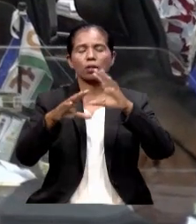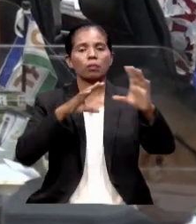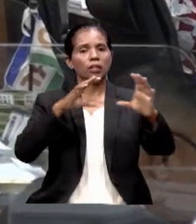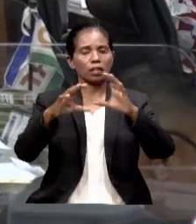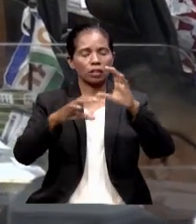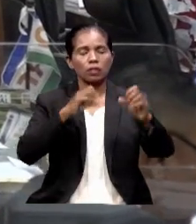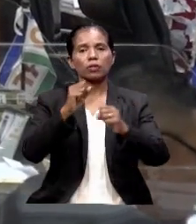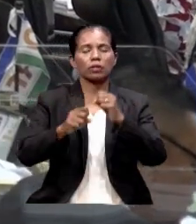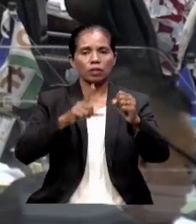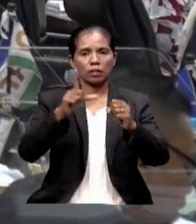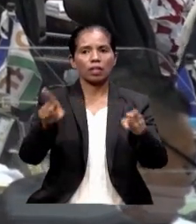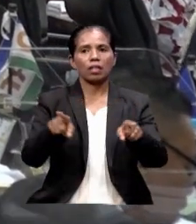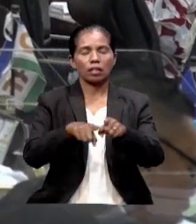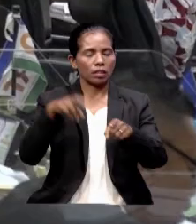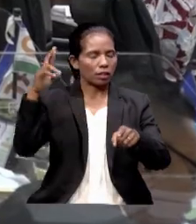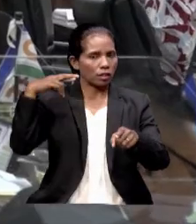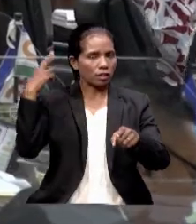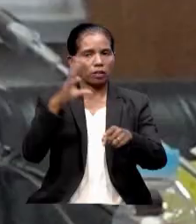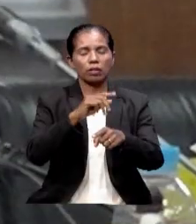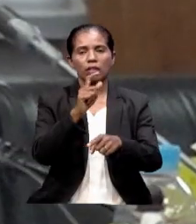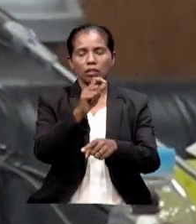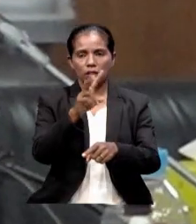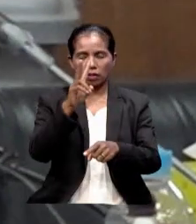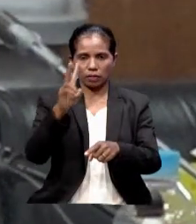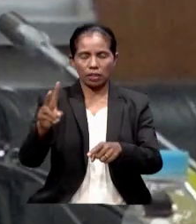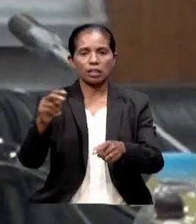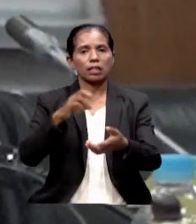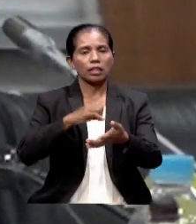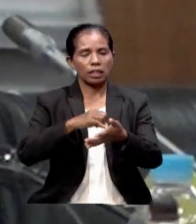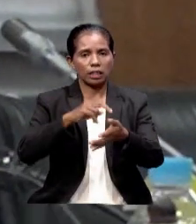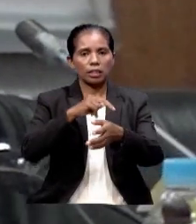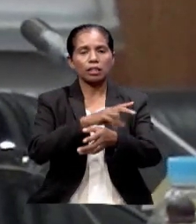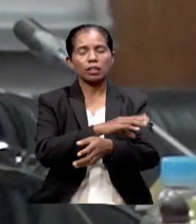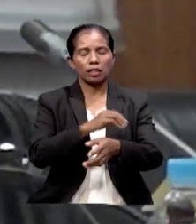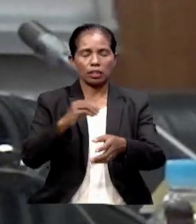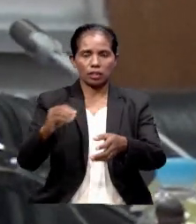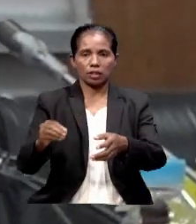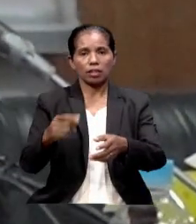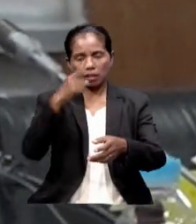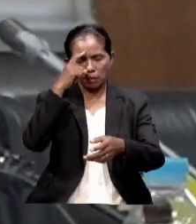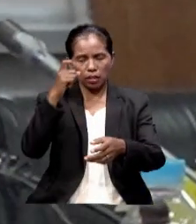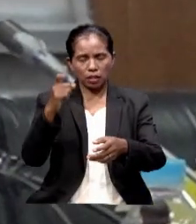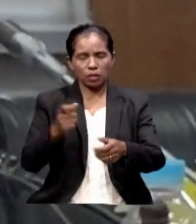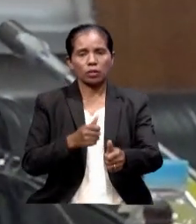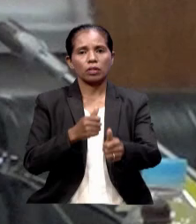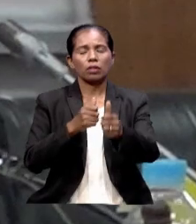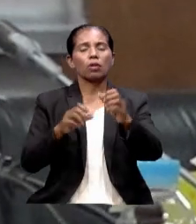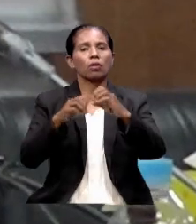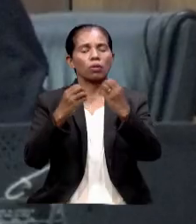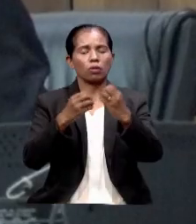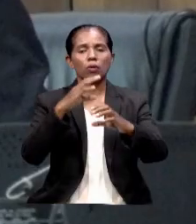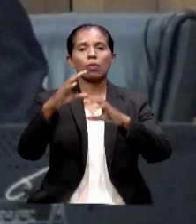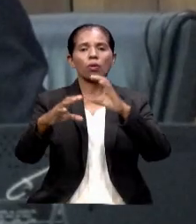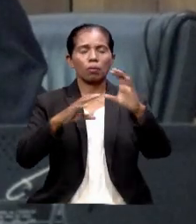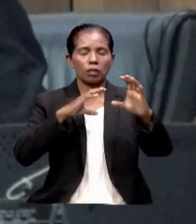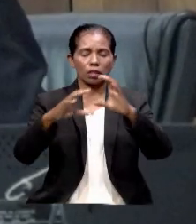social, anexa radiofônica no televisão e a território nacional. Também, Tuir Joaquim dos Santos, ba órgão comunicação social